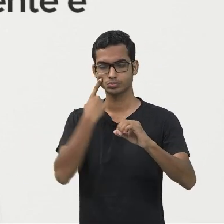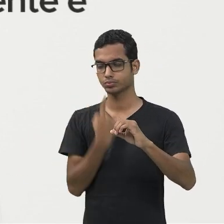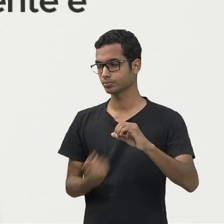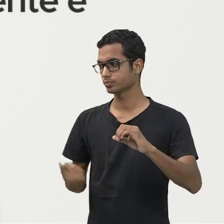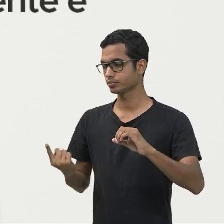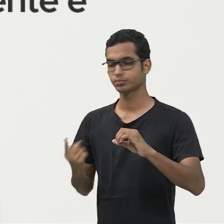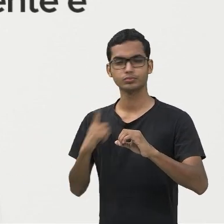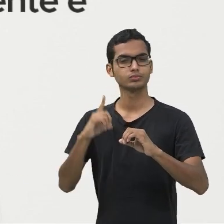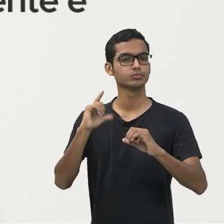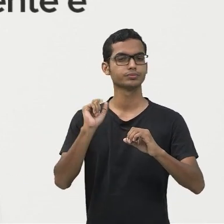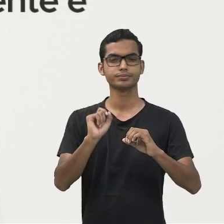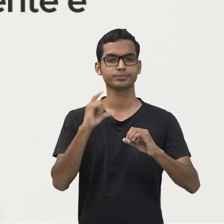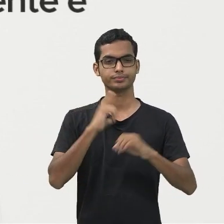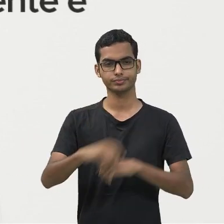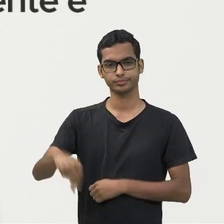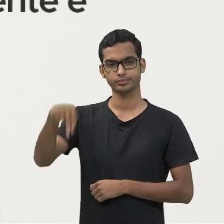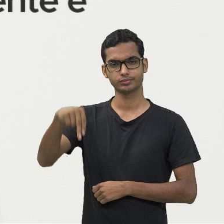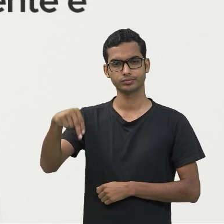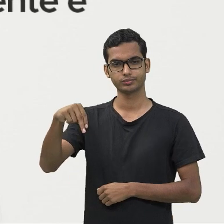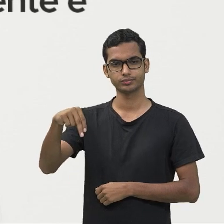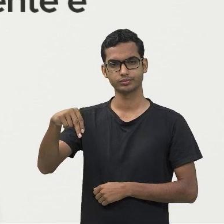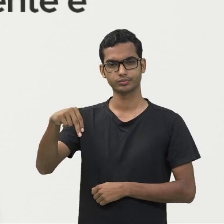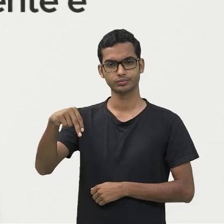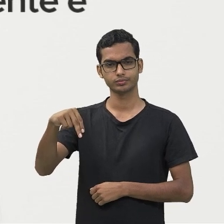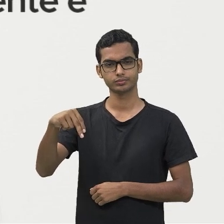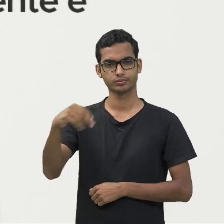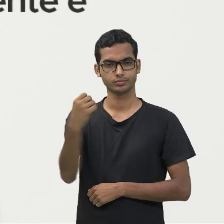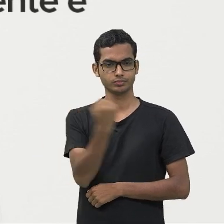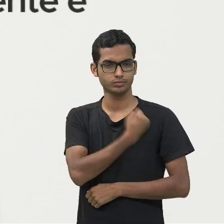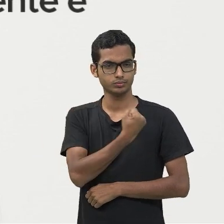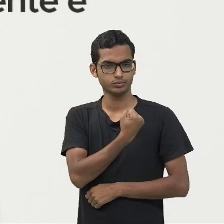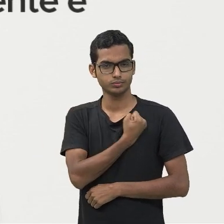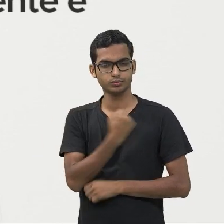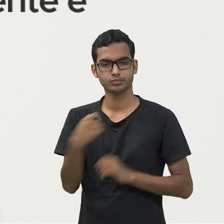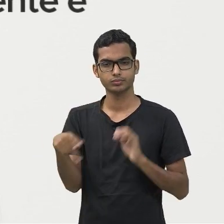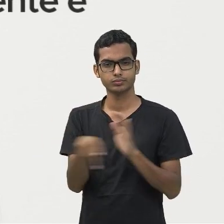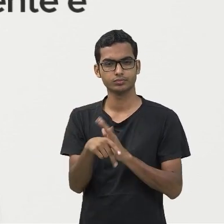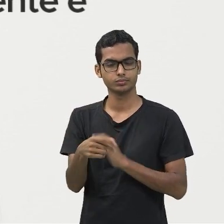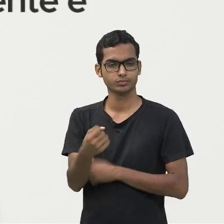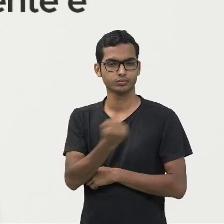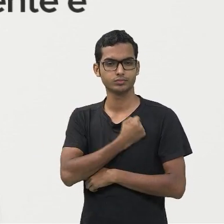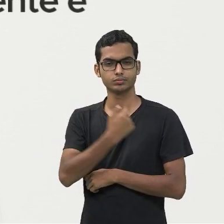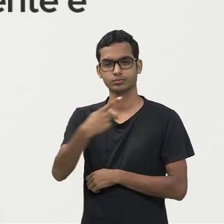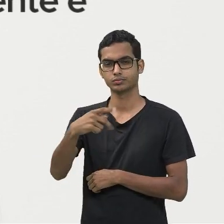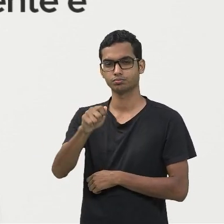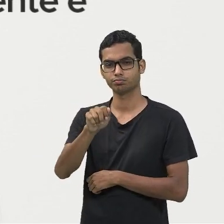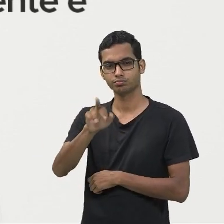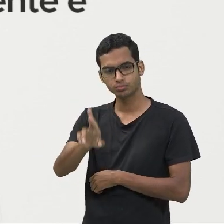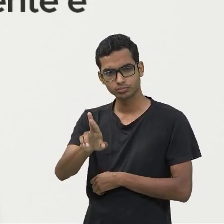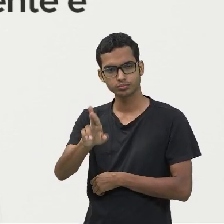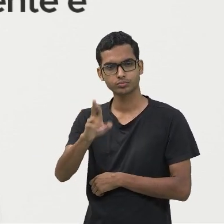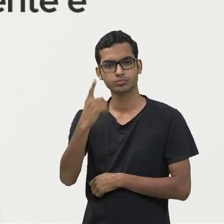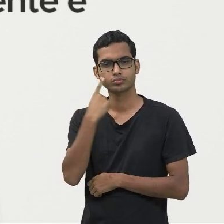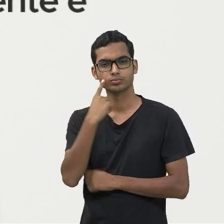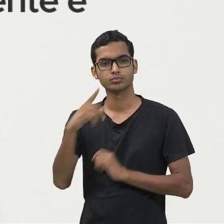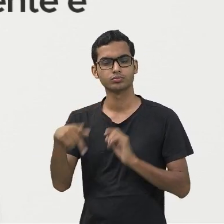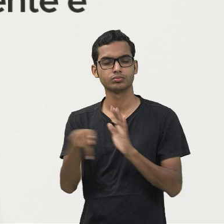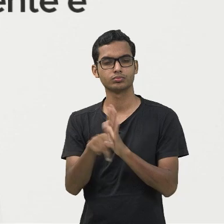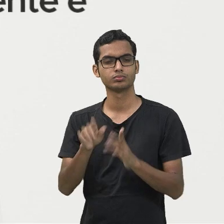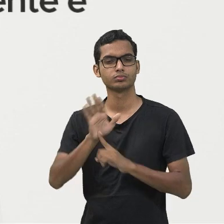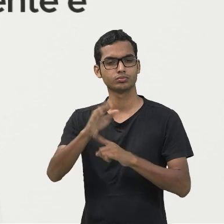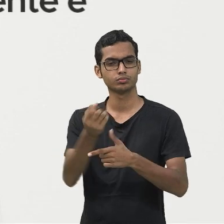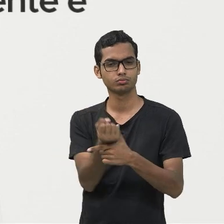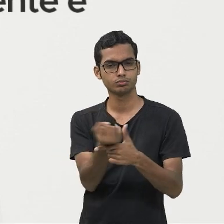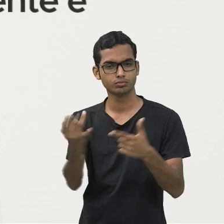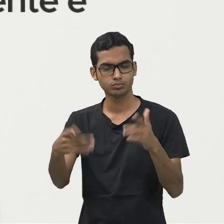o número natural par correspondente é dado pela expressão algébrica 2n.